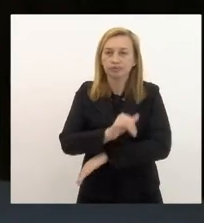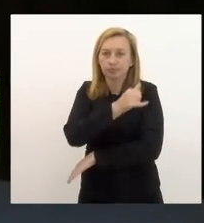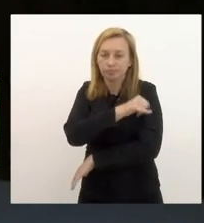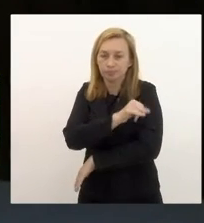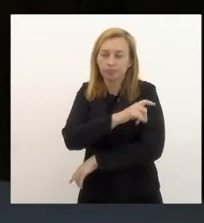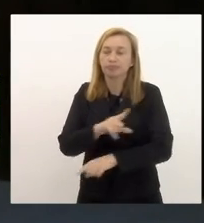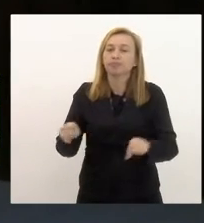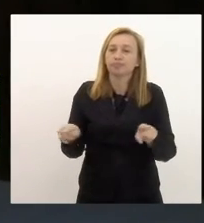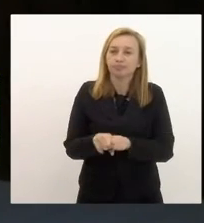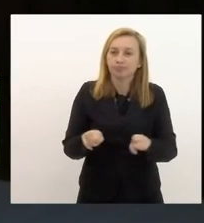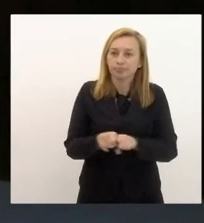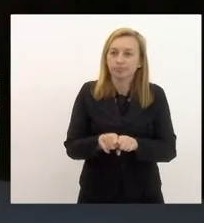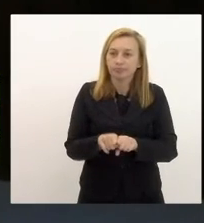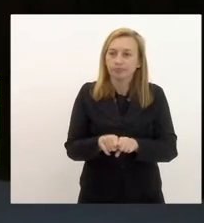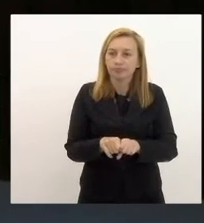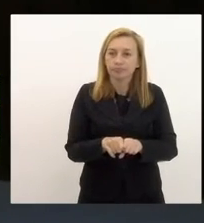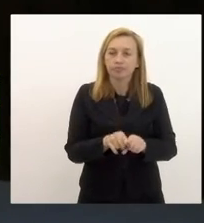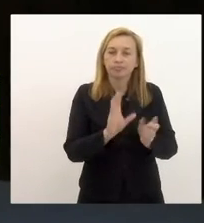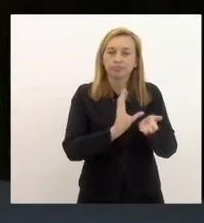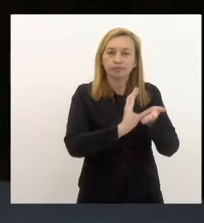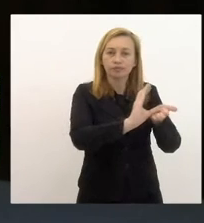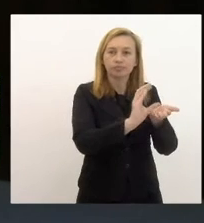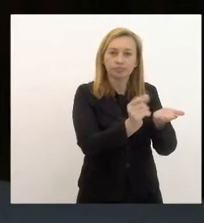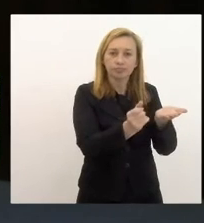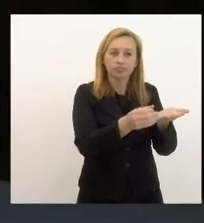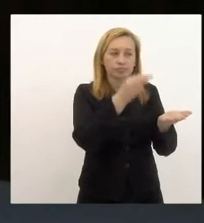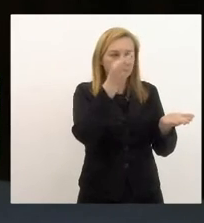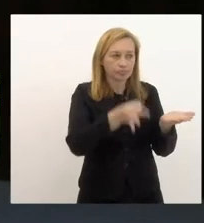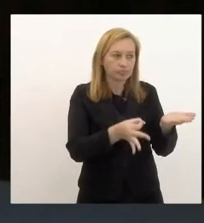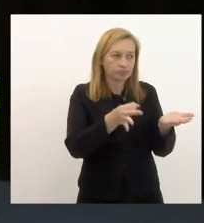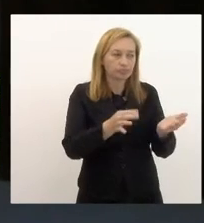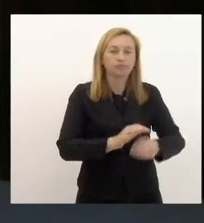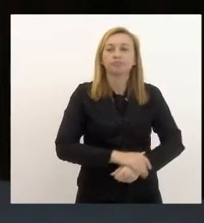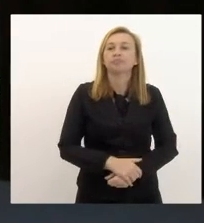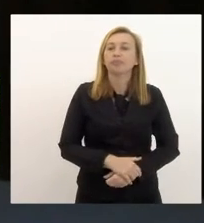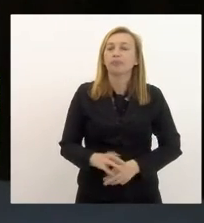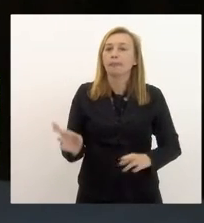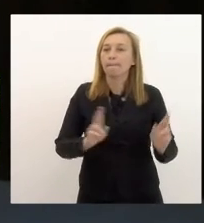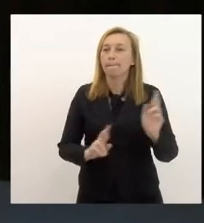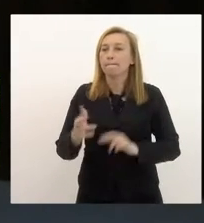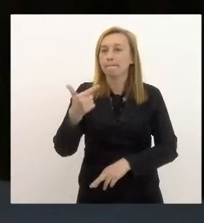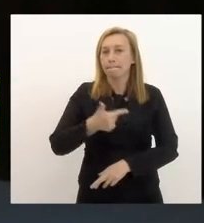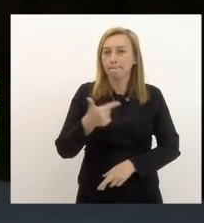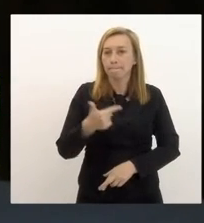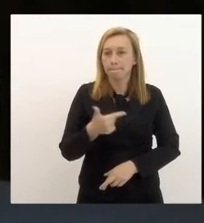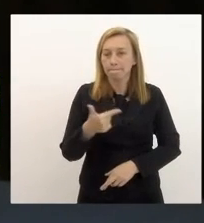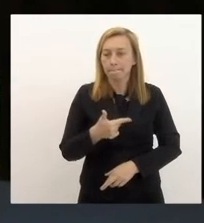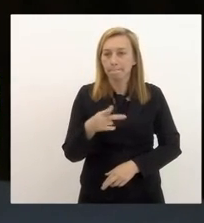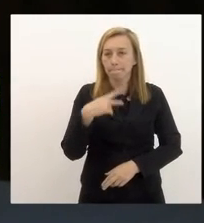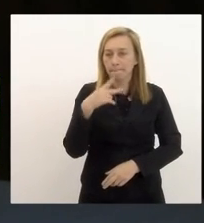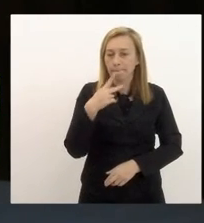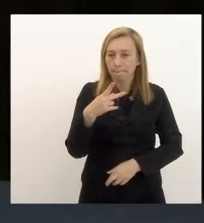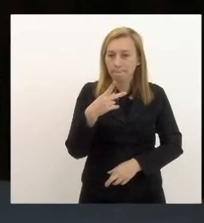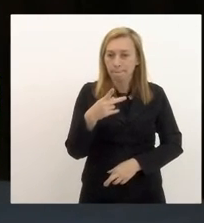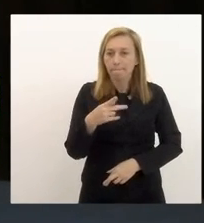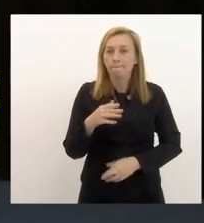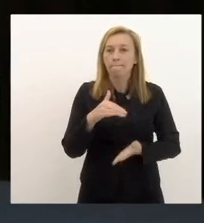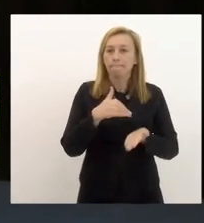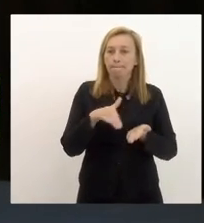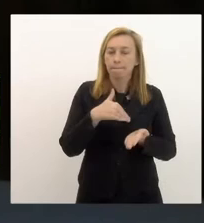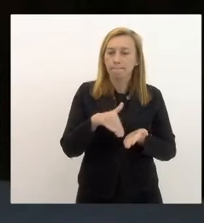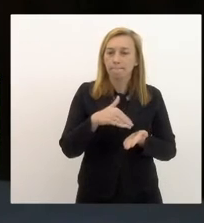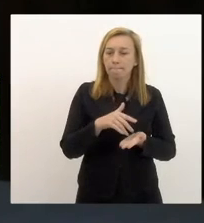Janeiro e também tem sua disponibilidade orçamentária é cumprida com relação ao segundo. Quando foi mencionado criação de